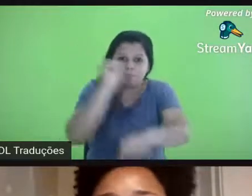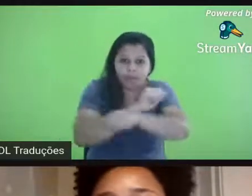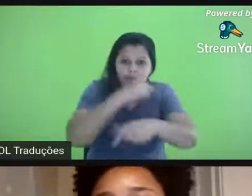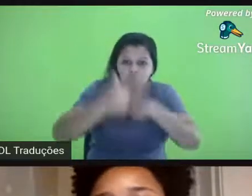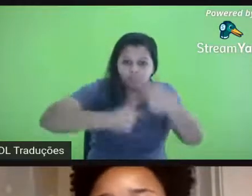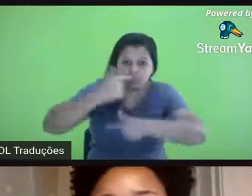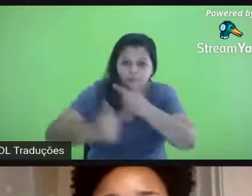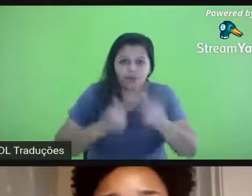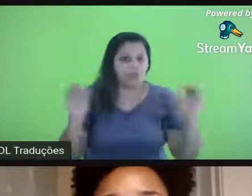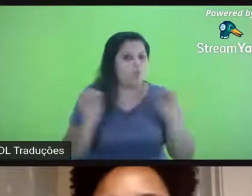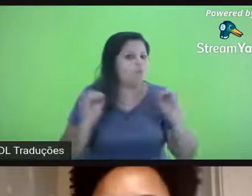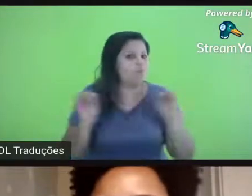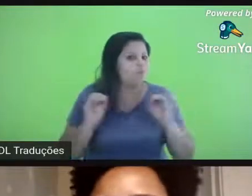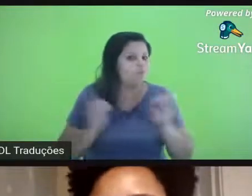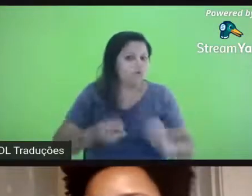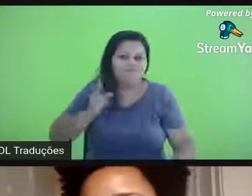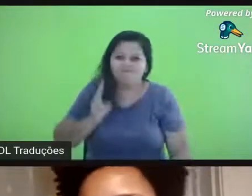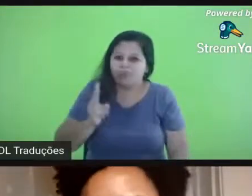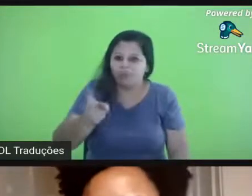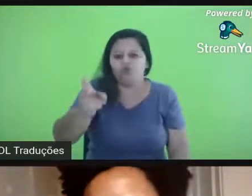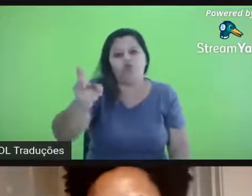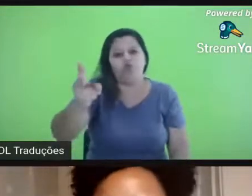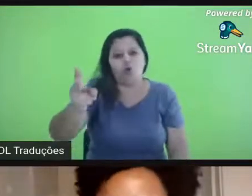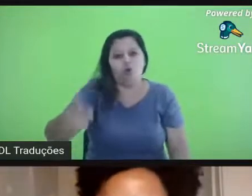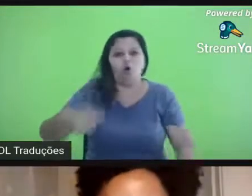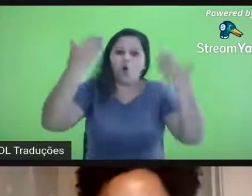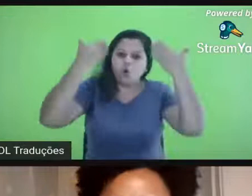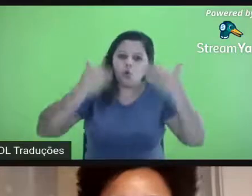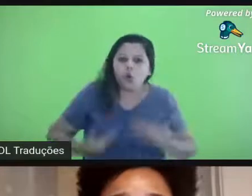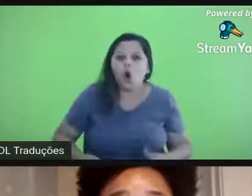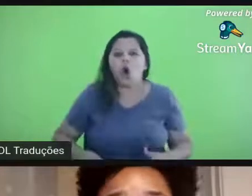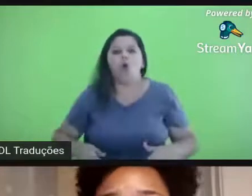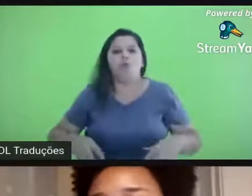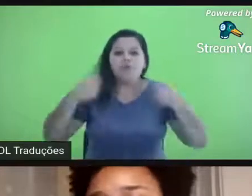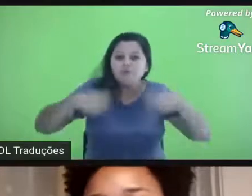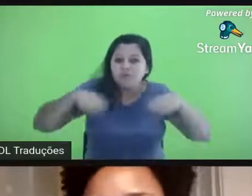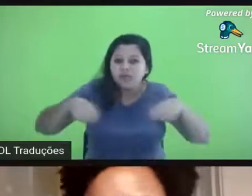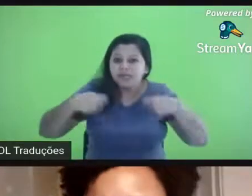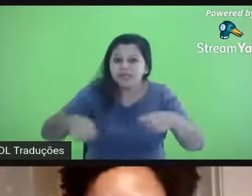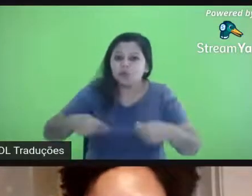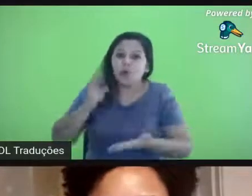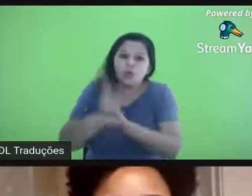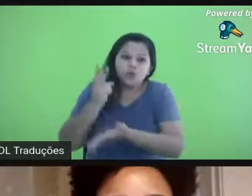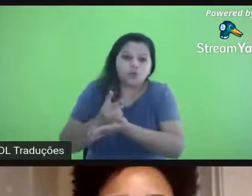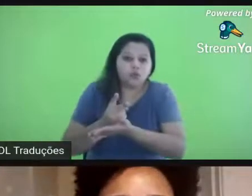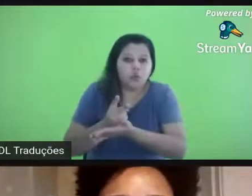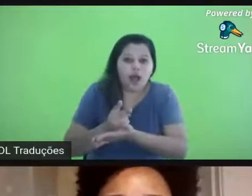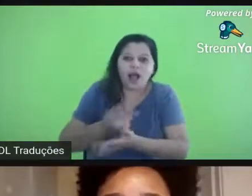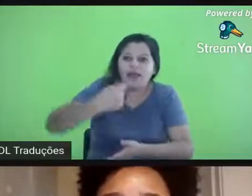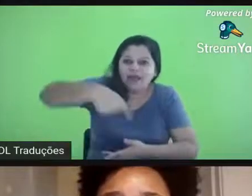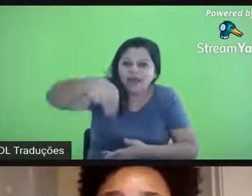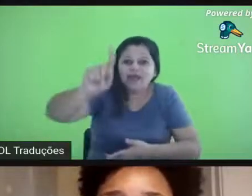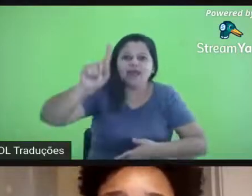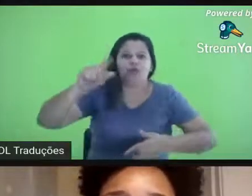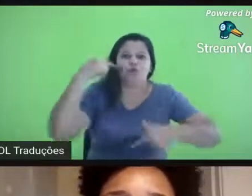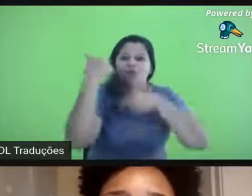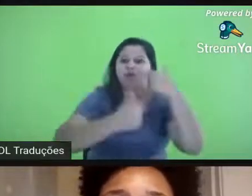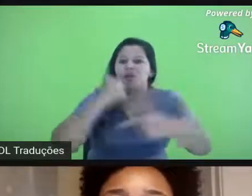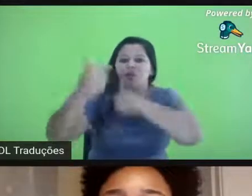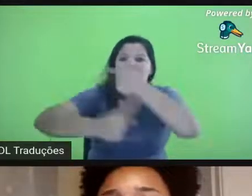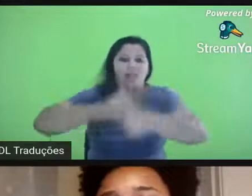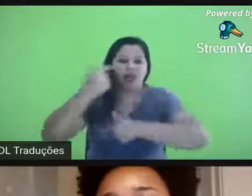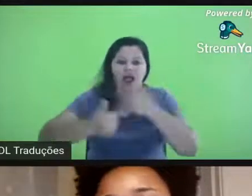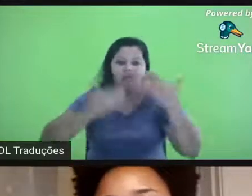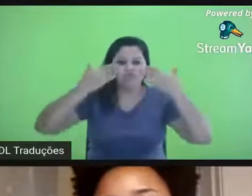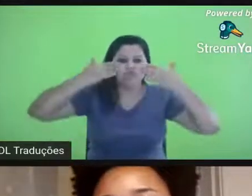que precisou continuar acessando essa cidade exposto a um vírus porque simplesmente ele